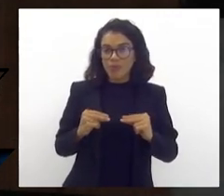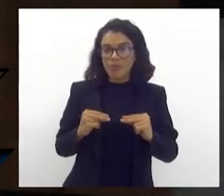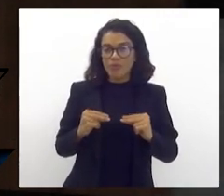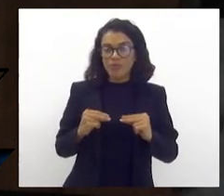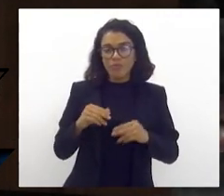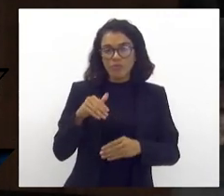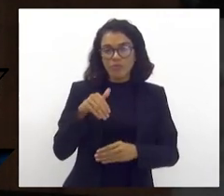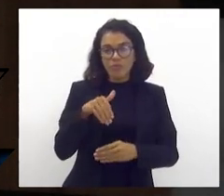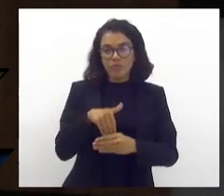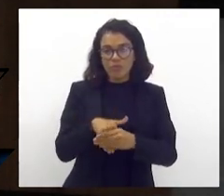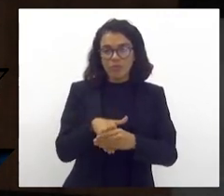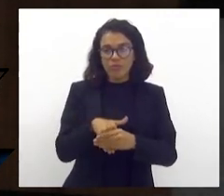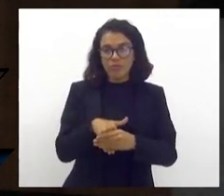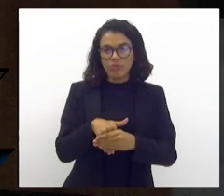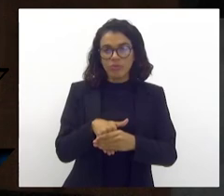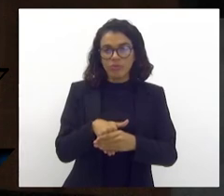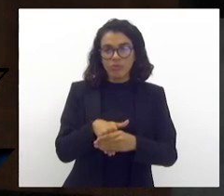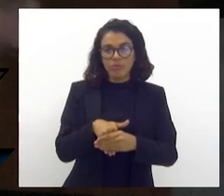voto